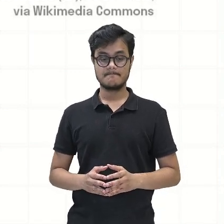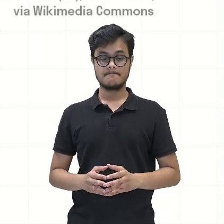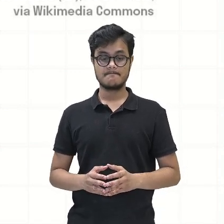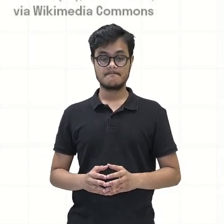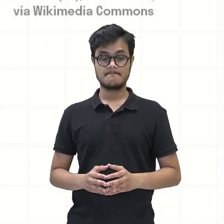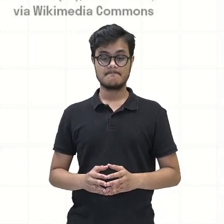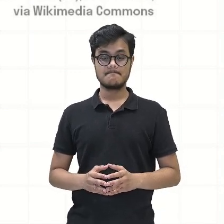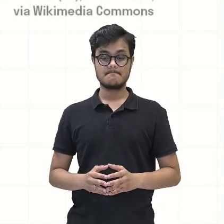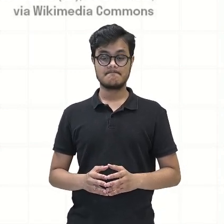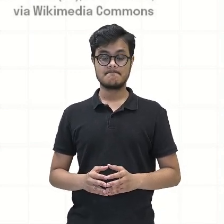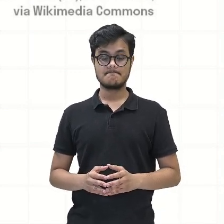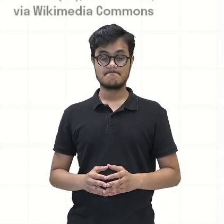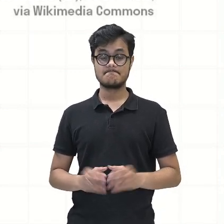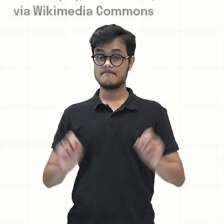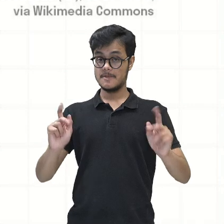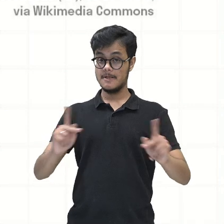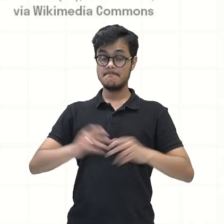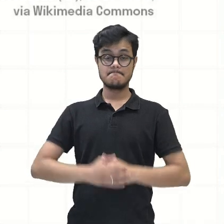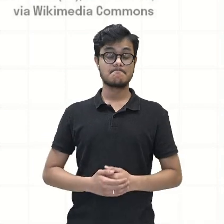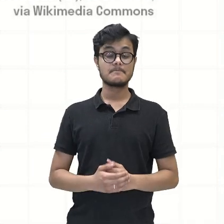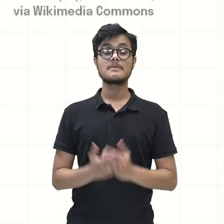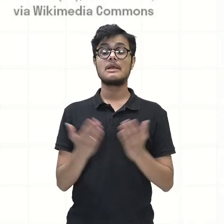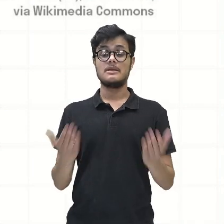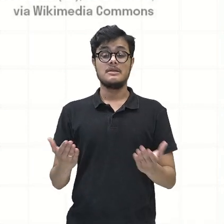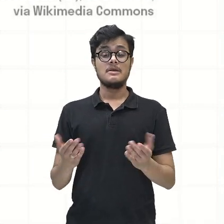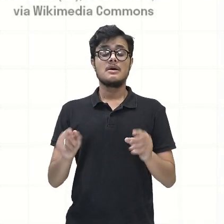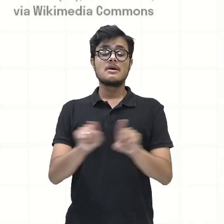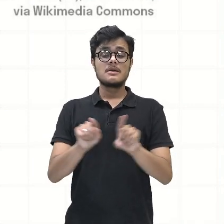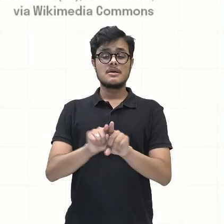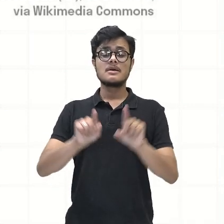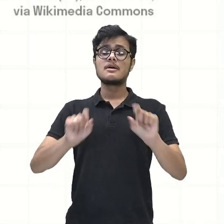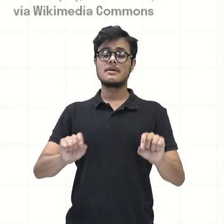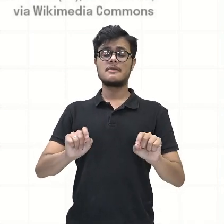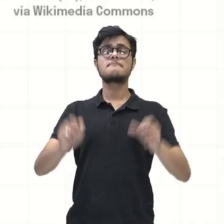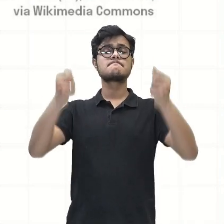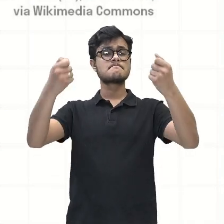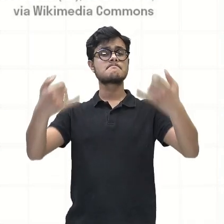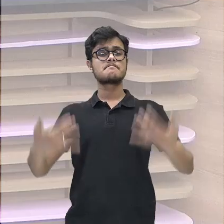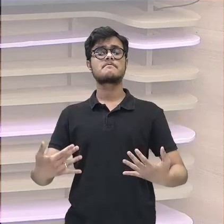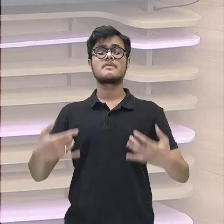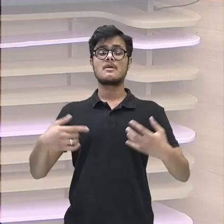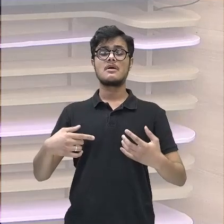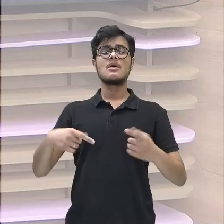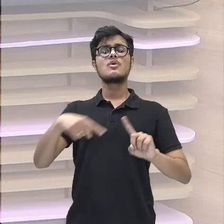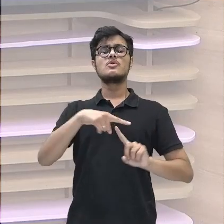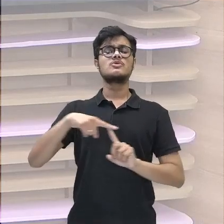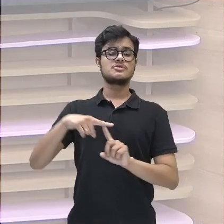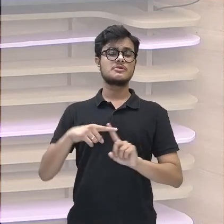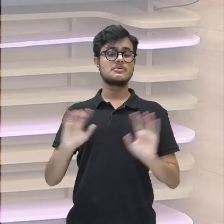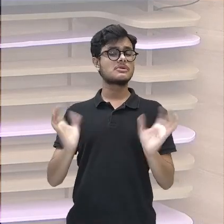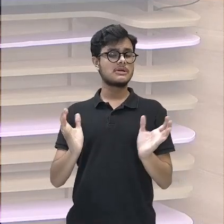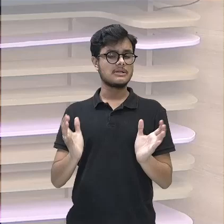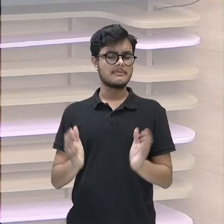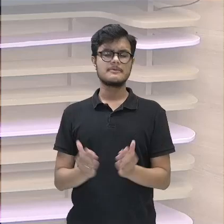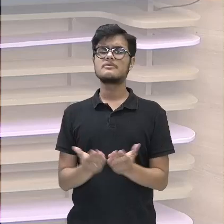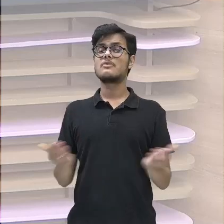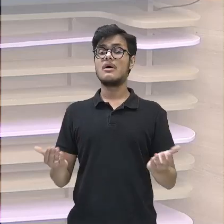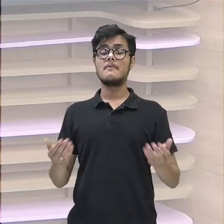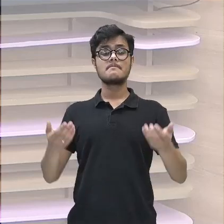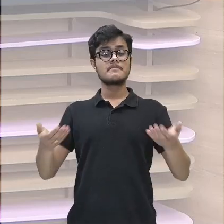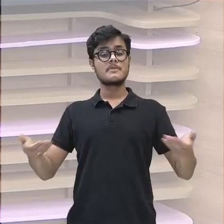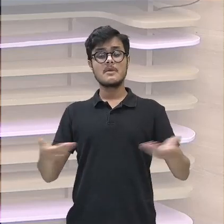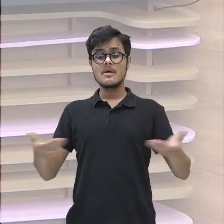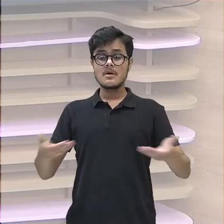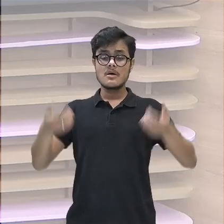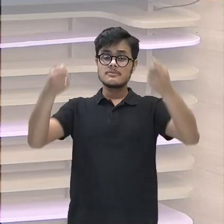temperada sul. E aí, antes de nós falarmos sobre os tipos de clima do Brasil, a gente vai falar